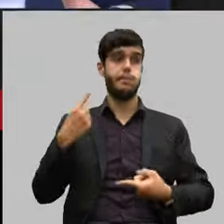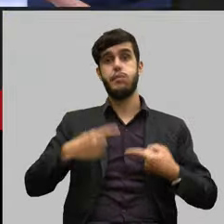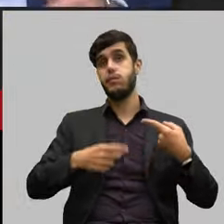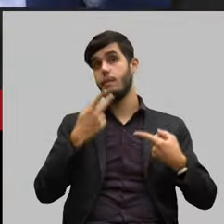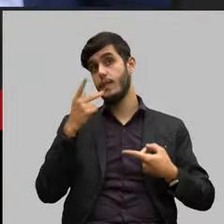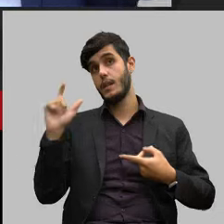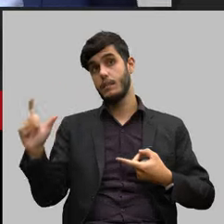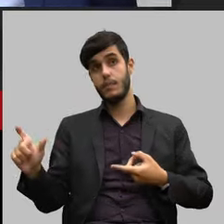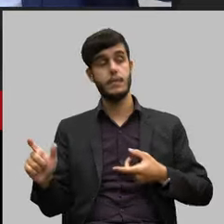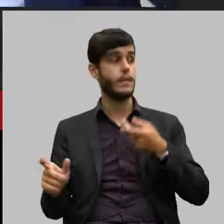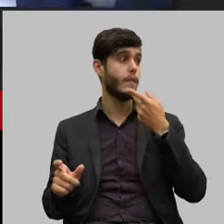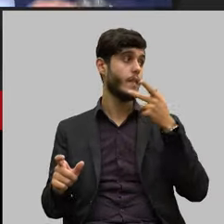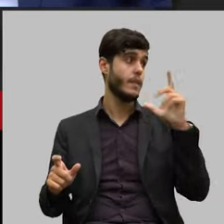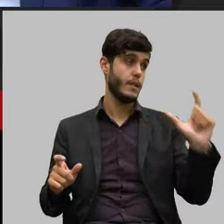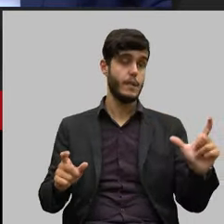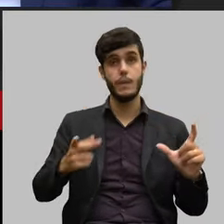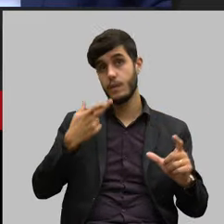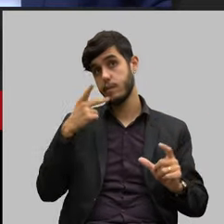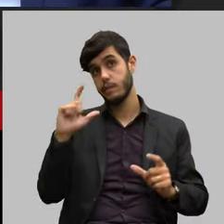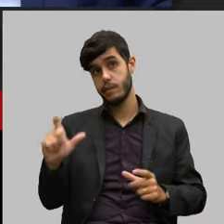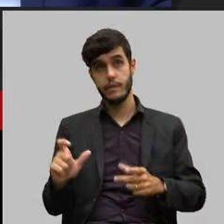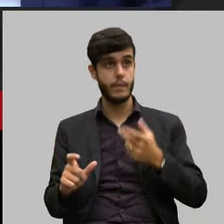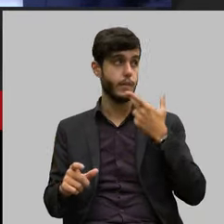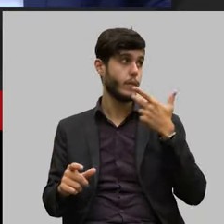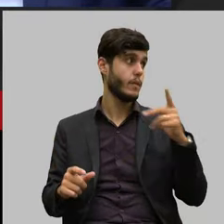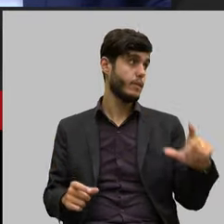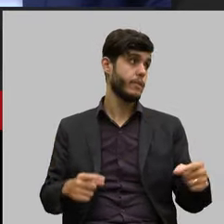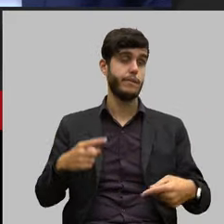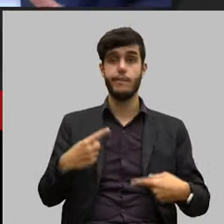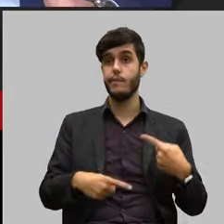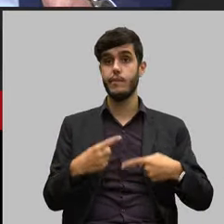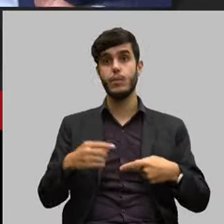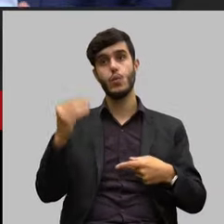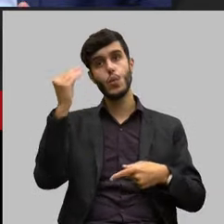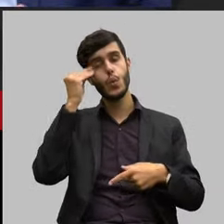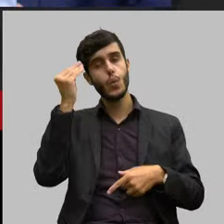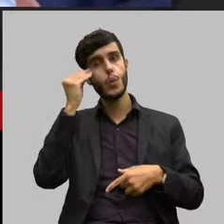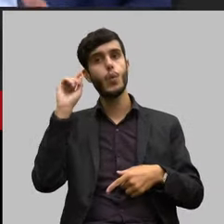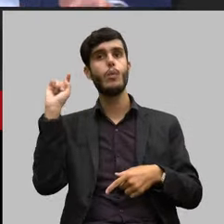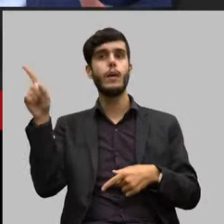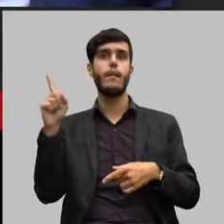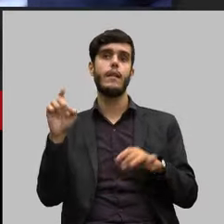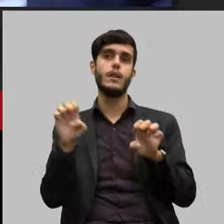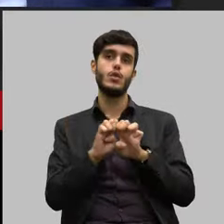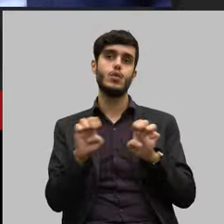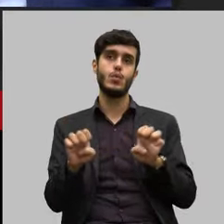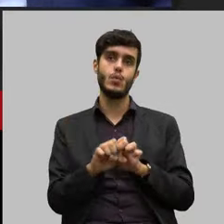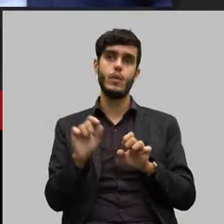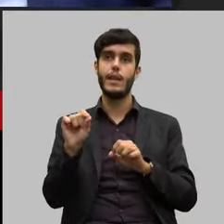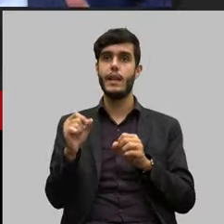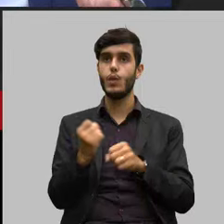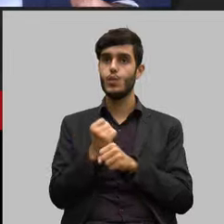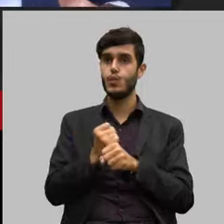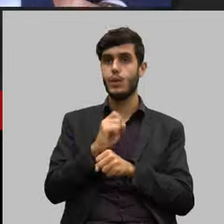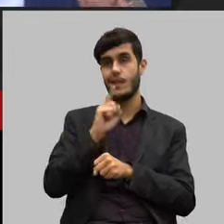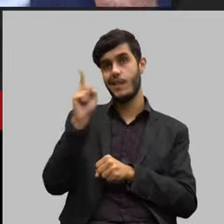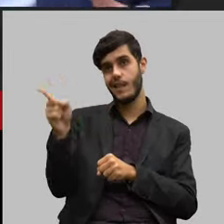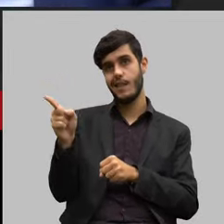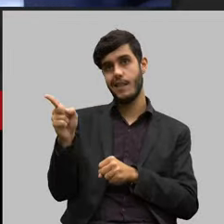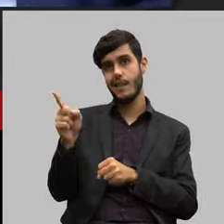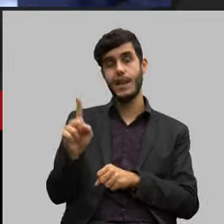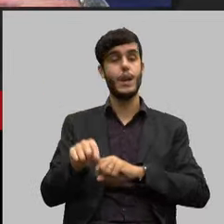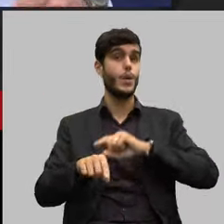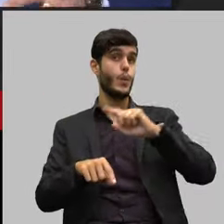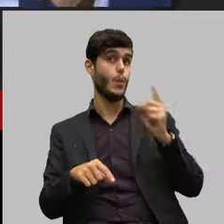de um lado e aqueles que dizem que a culpa é estrutural e de quem construiu do outro a gente